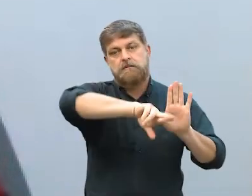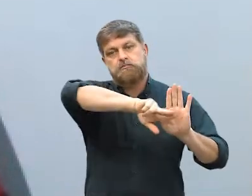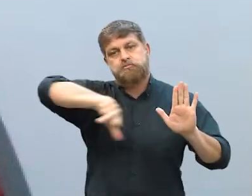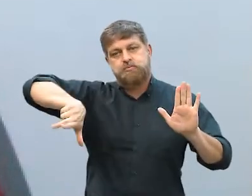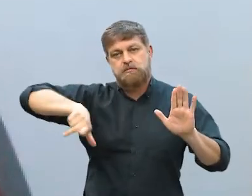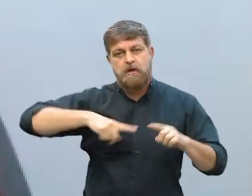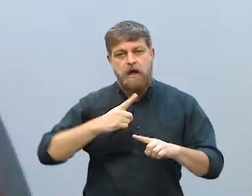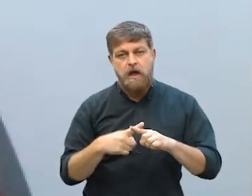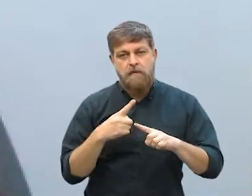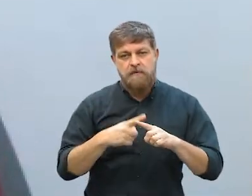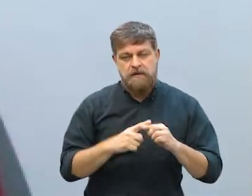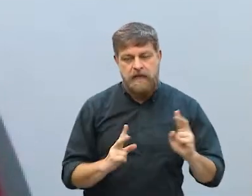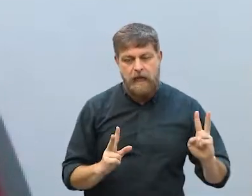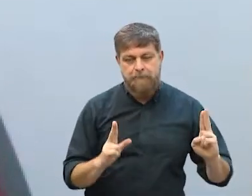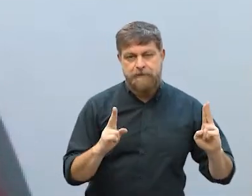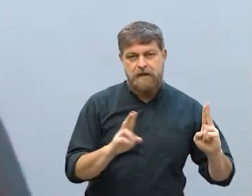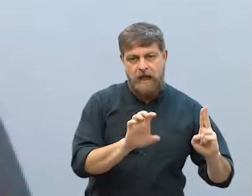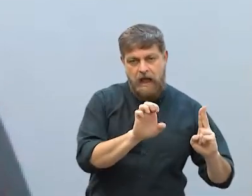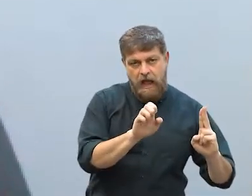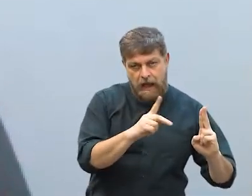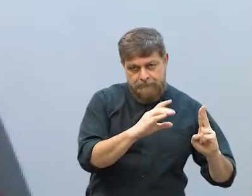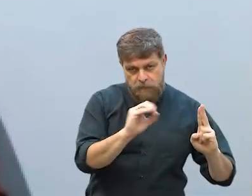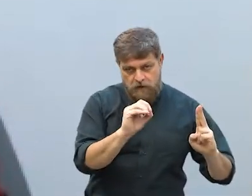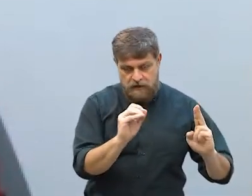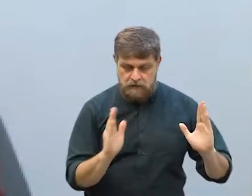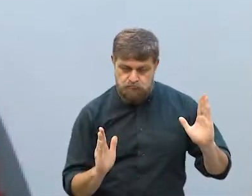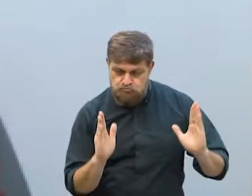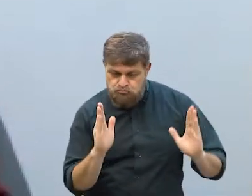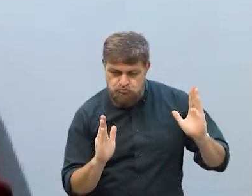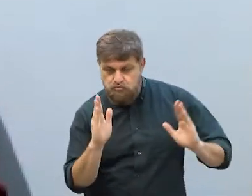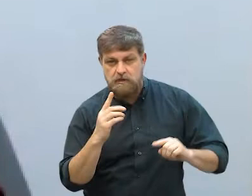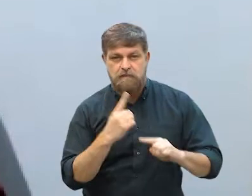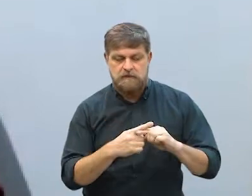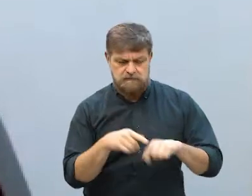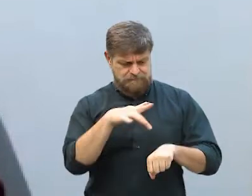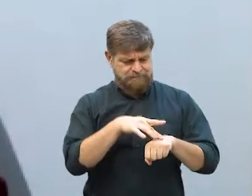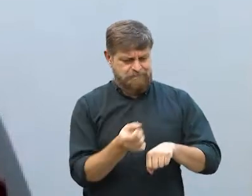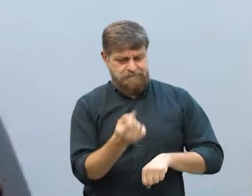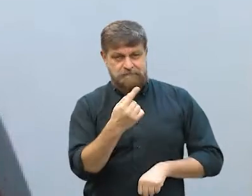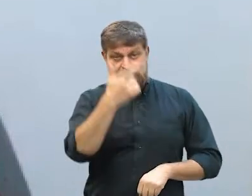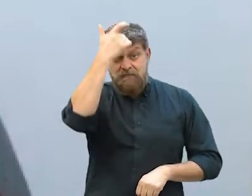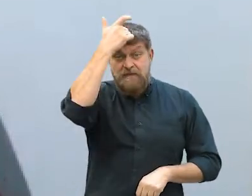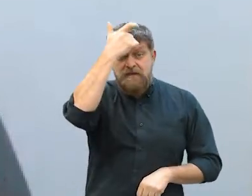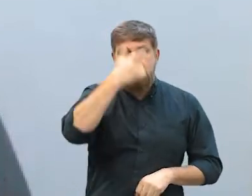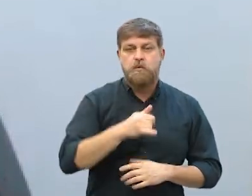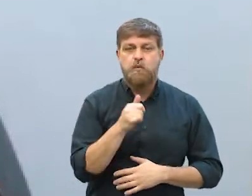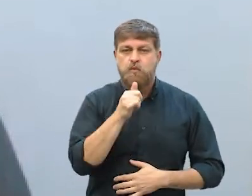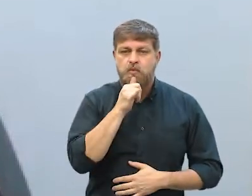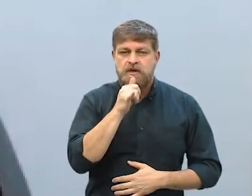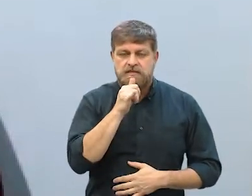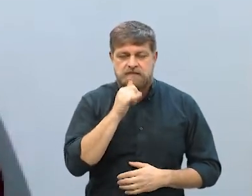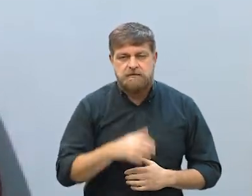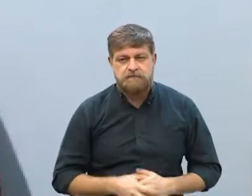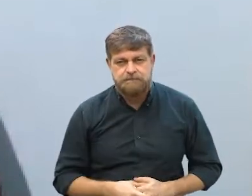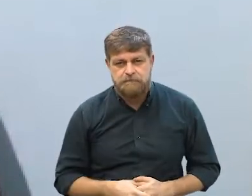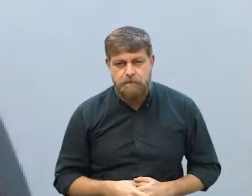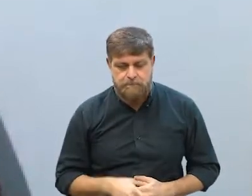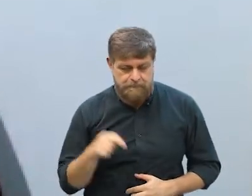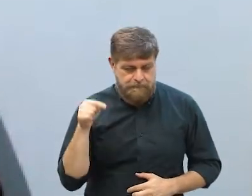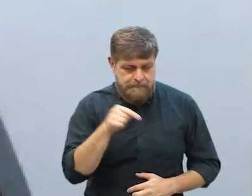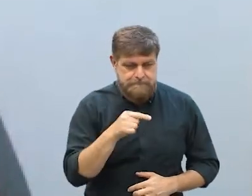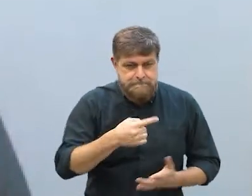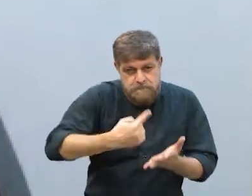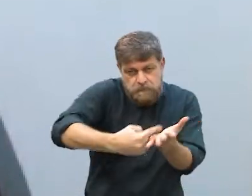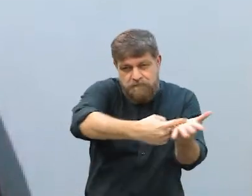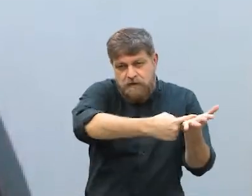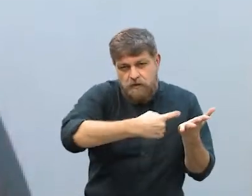que esse ensino em épocas? Todo mundo acha muito estranho. É porque, se eu, durante um período, eles estabelecem